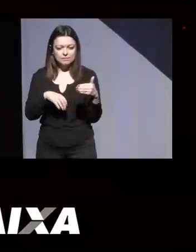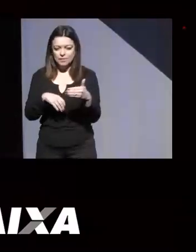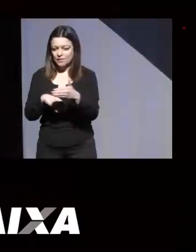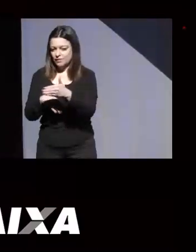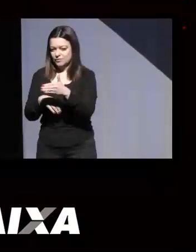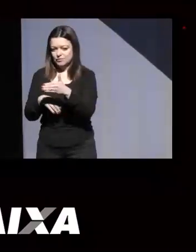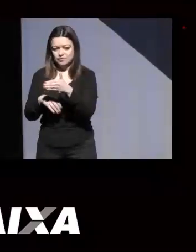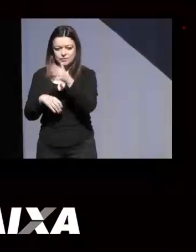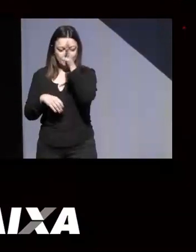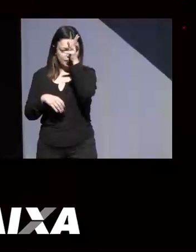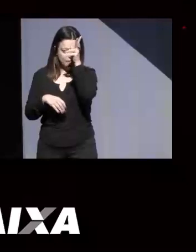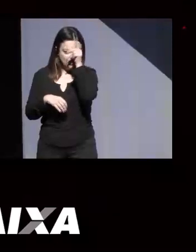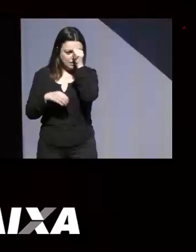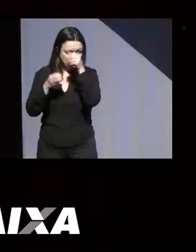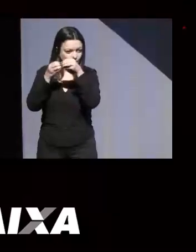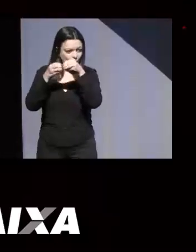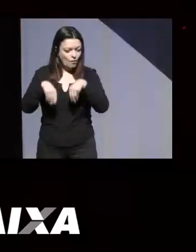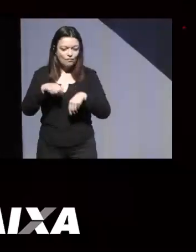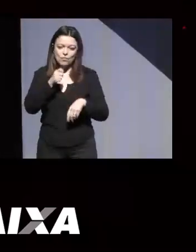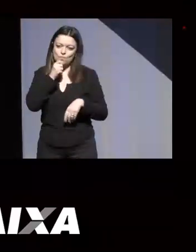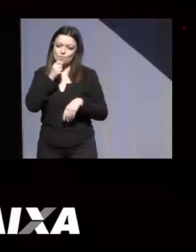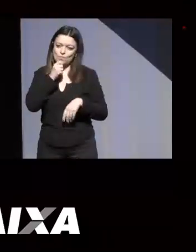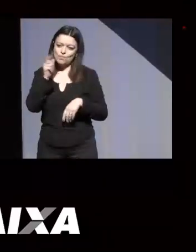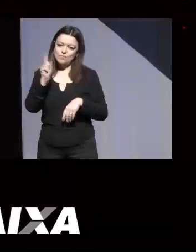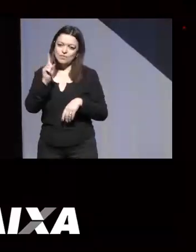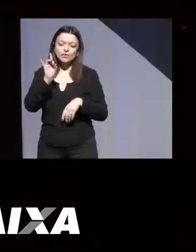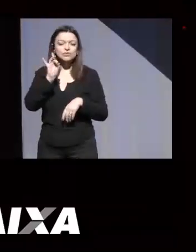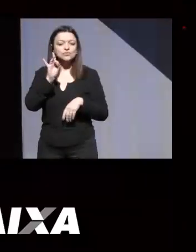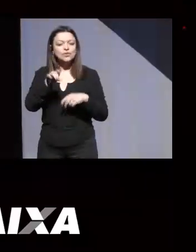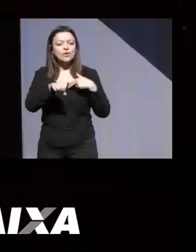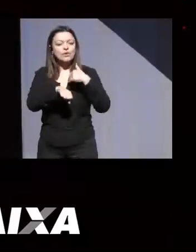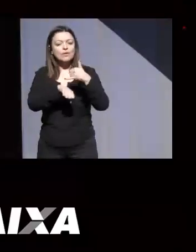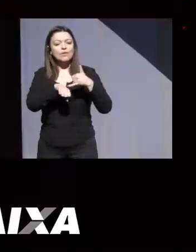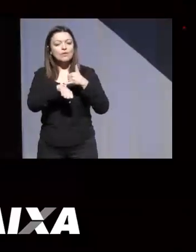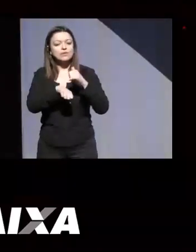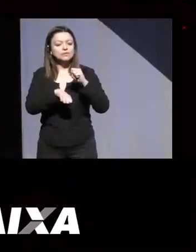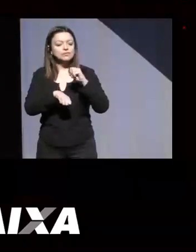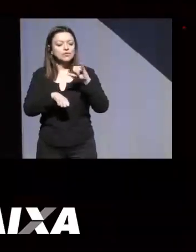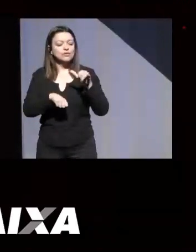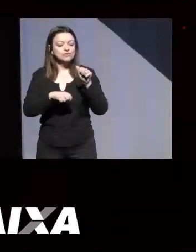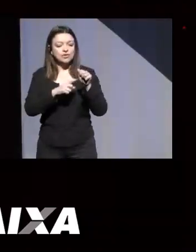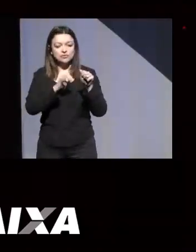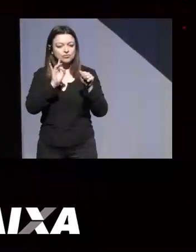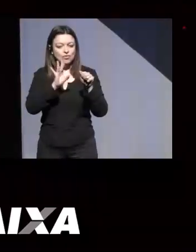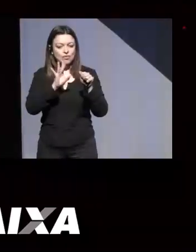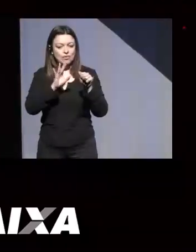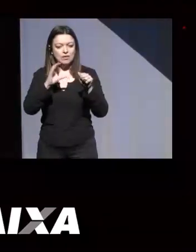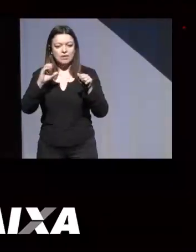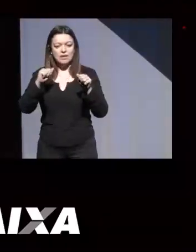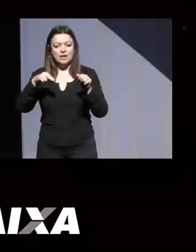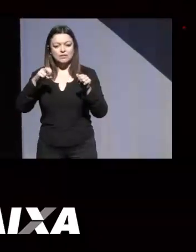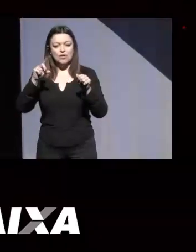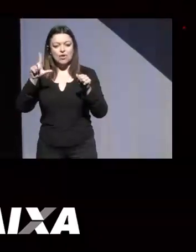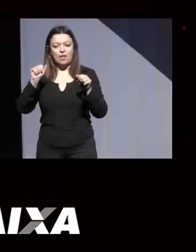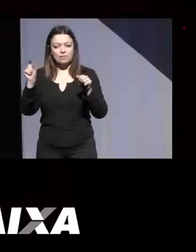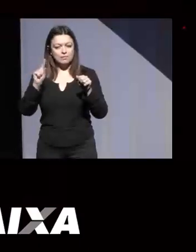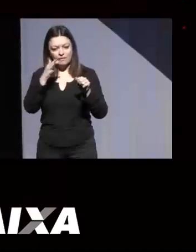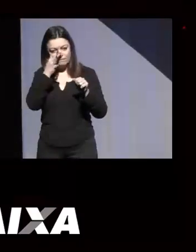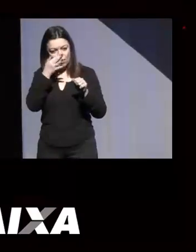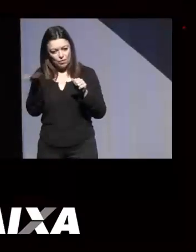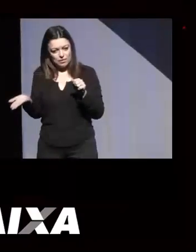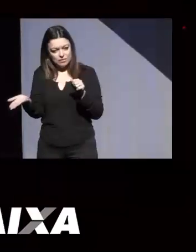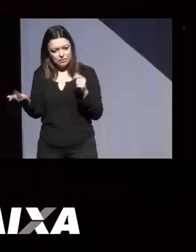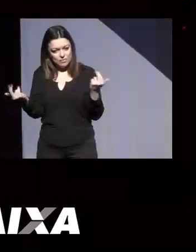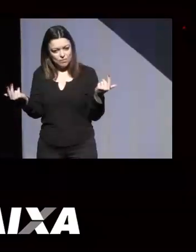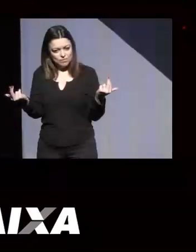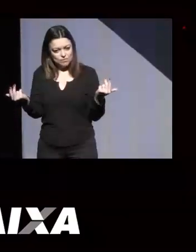frango, ovos. Por que só óleo de soja e não de canola, que é de flor? Então, nós